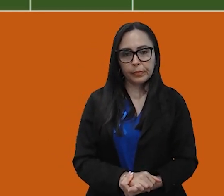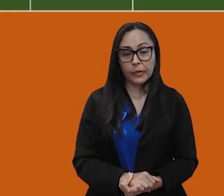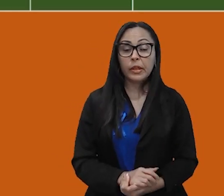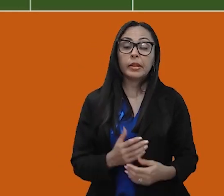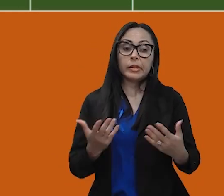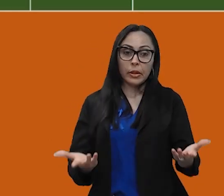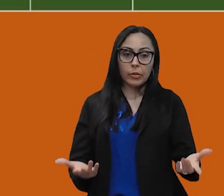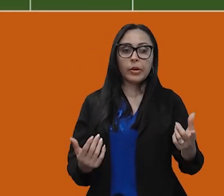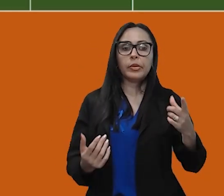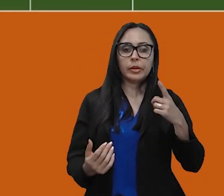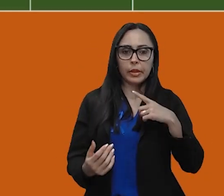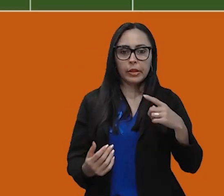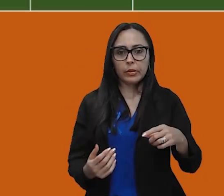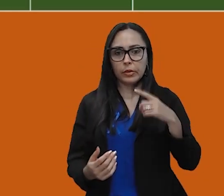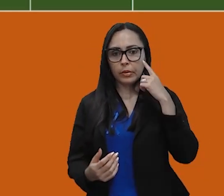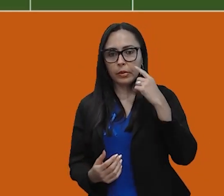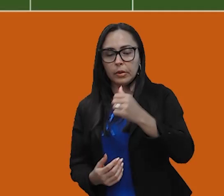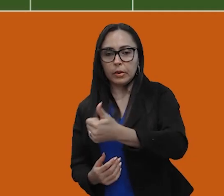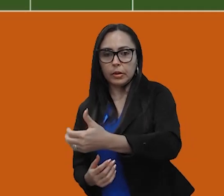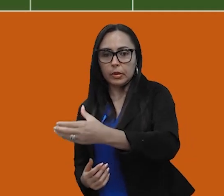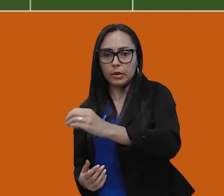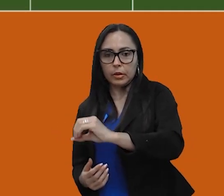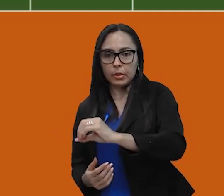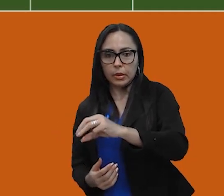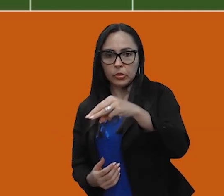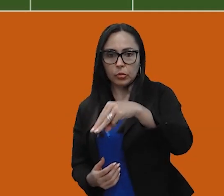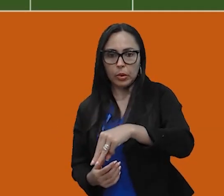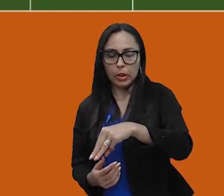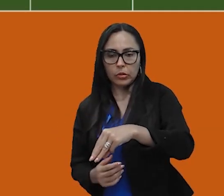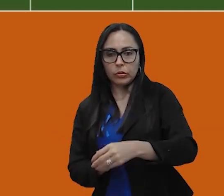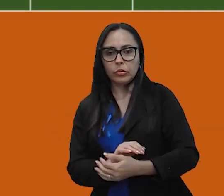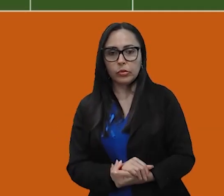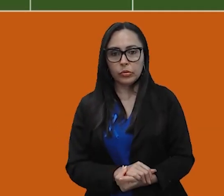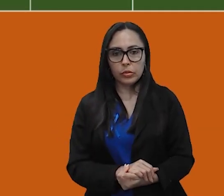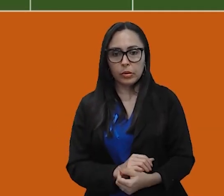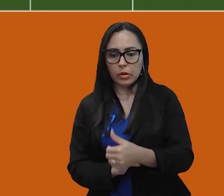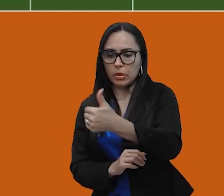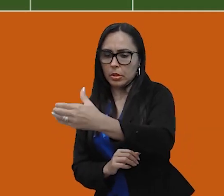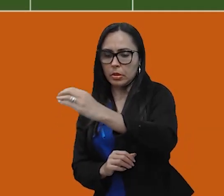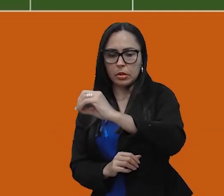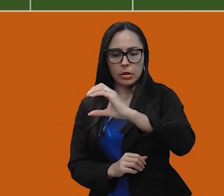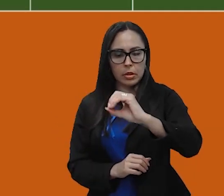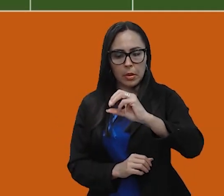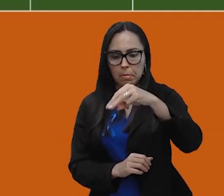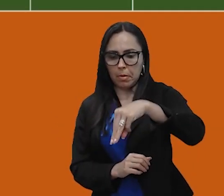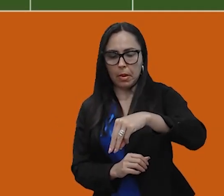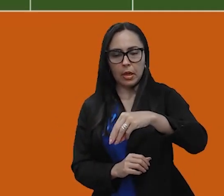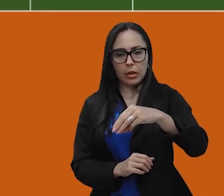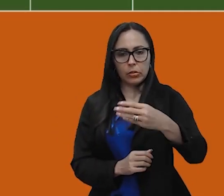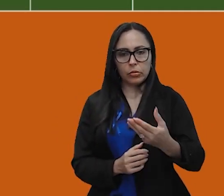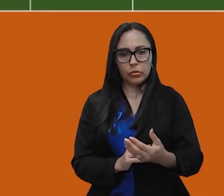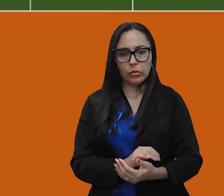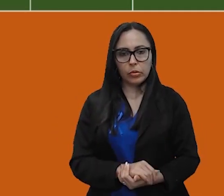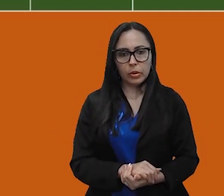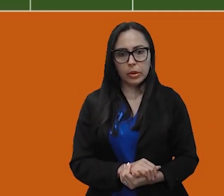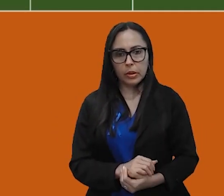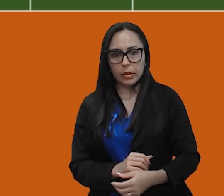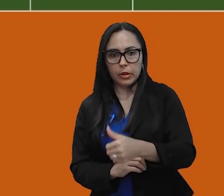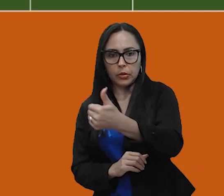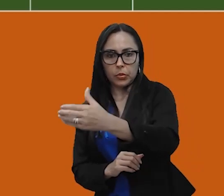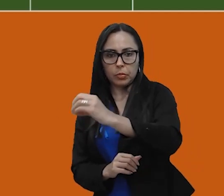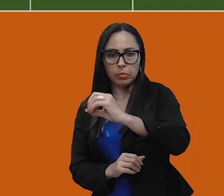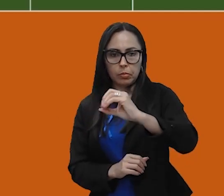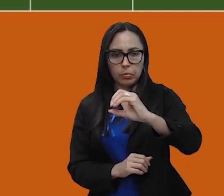eu tenho 10 metros, aqui eu tenho 100 metros e aqui eu tenho 1000